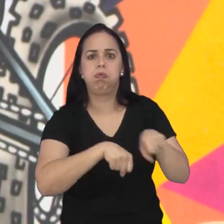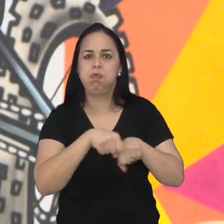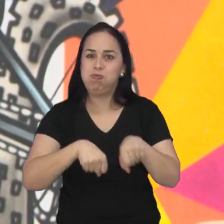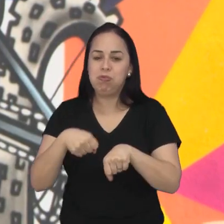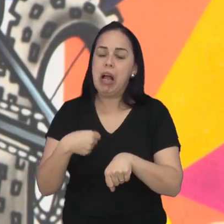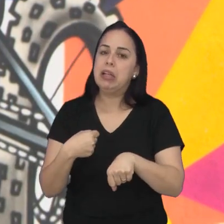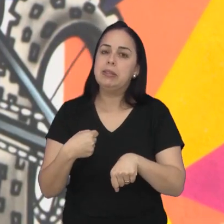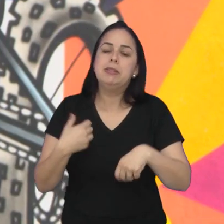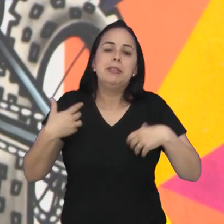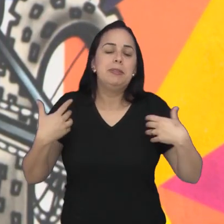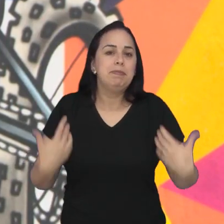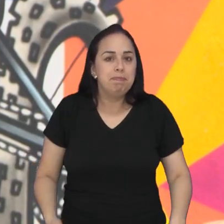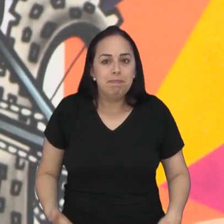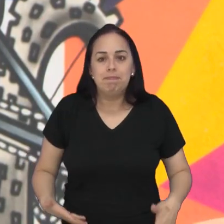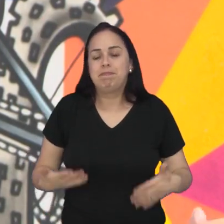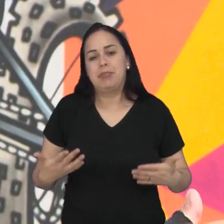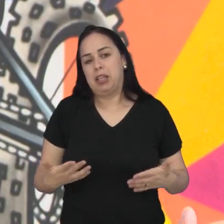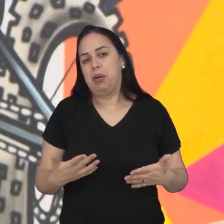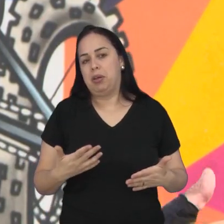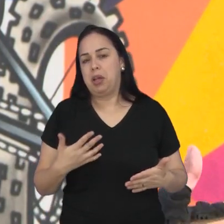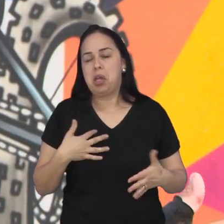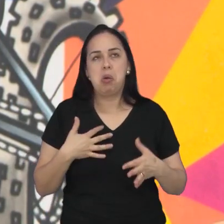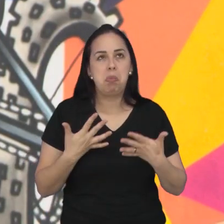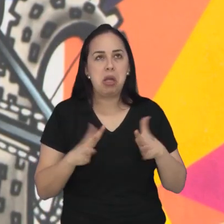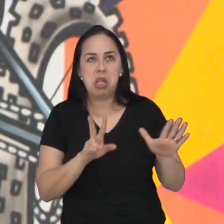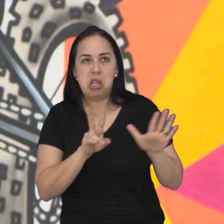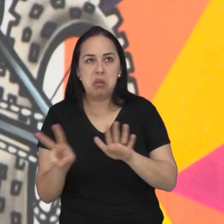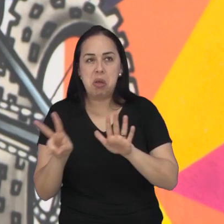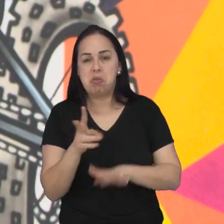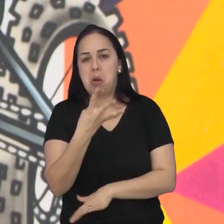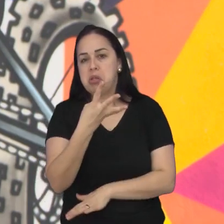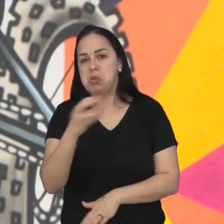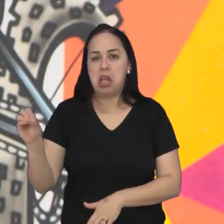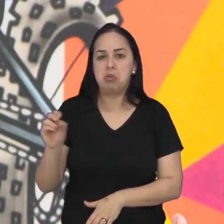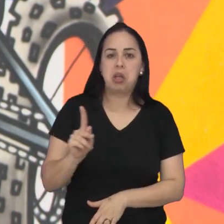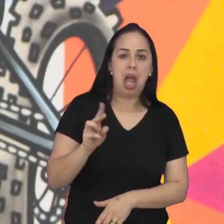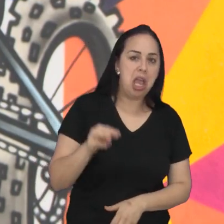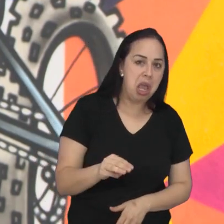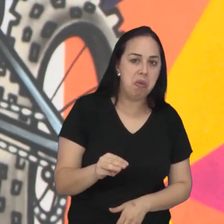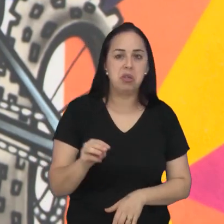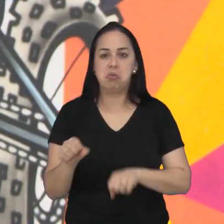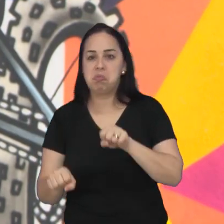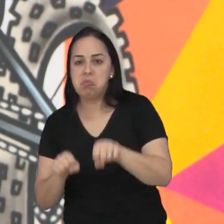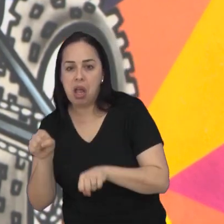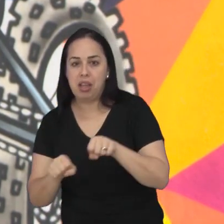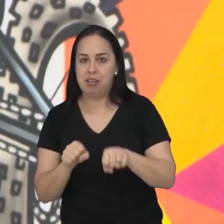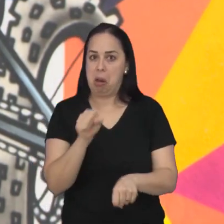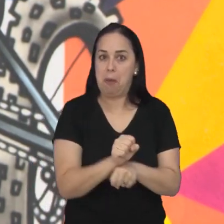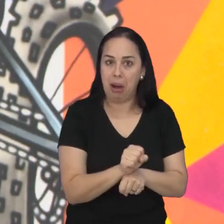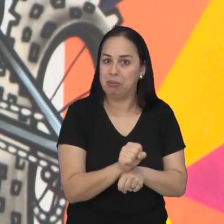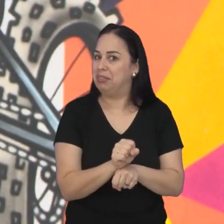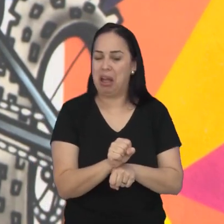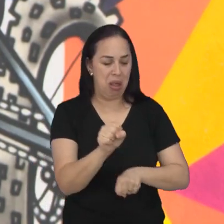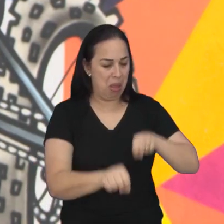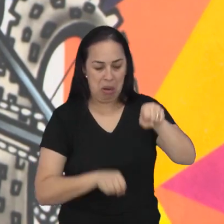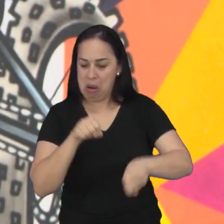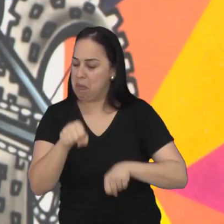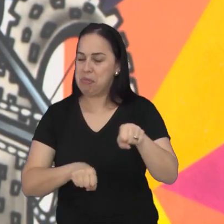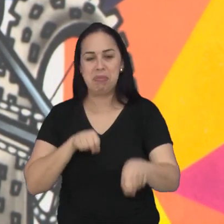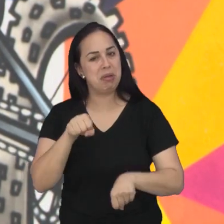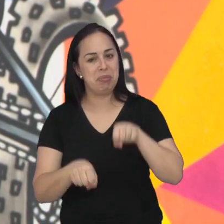bike. Então, em média, por semana, são de 400 a 500 quilômetros pedalados, né? Então eu não paro de pedalar, eu fico o